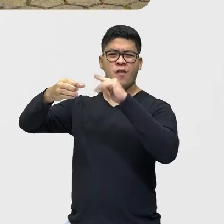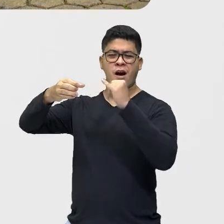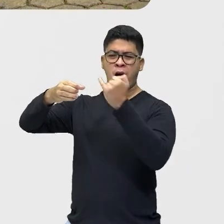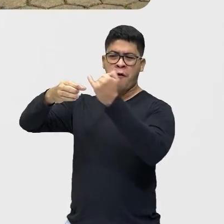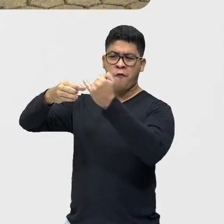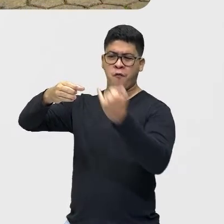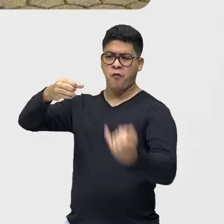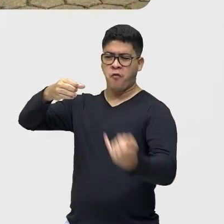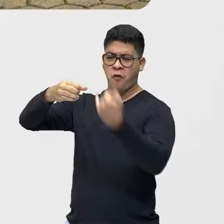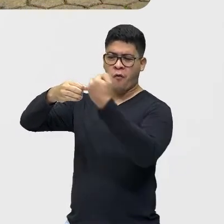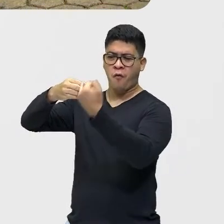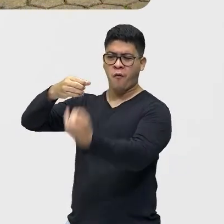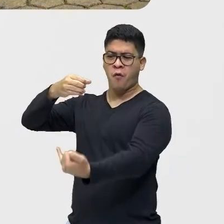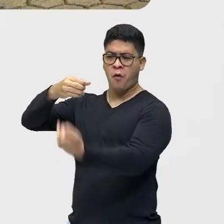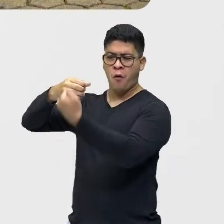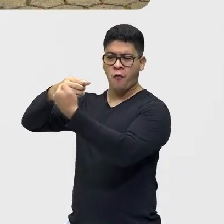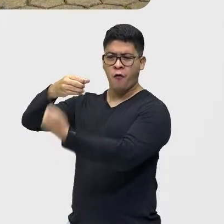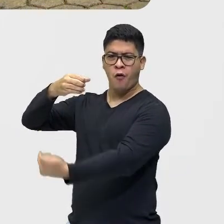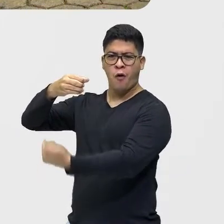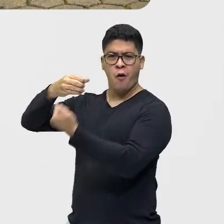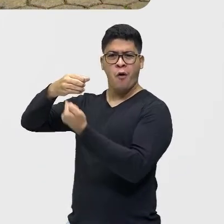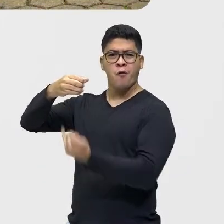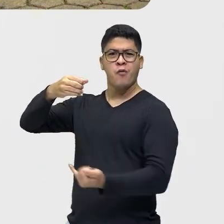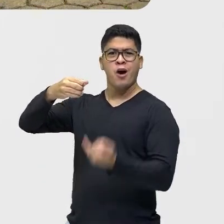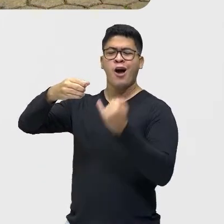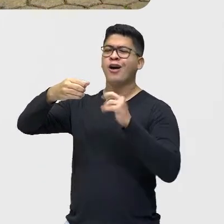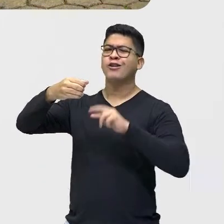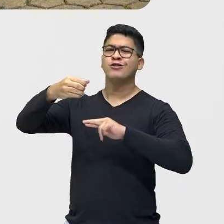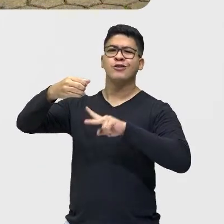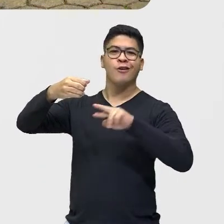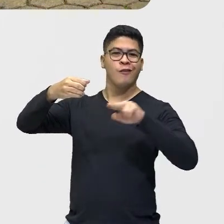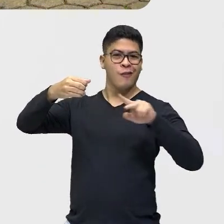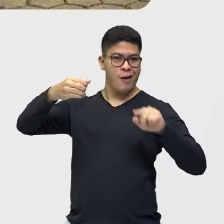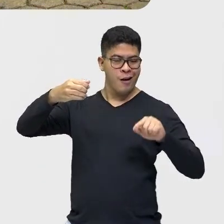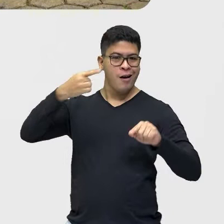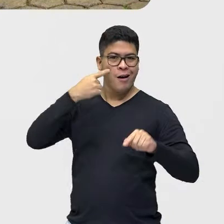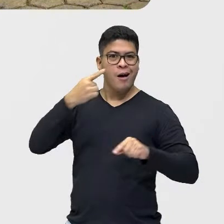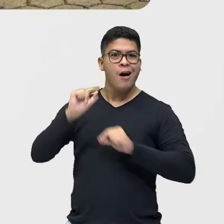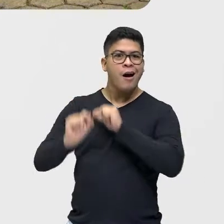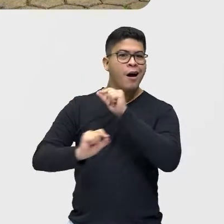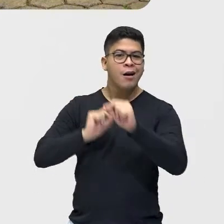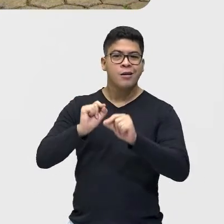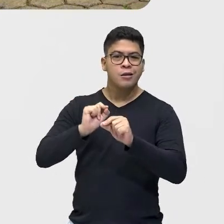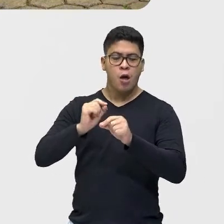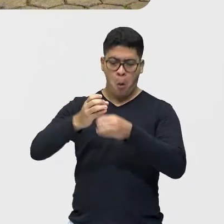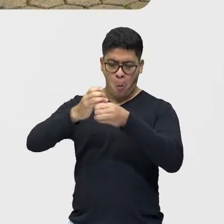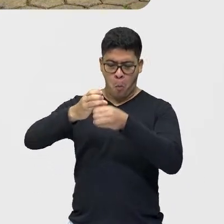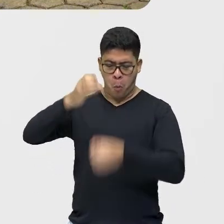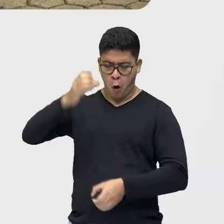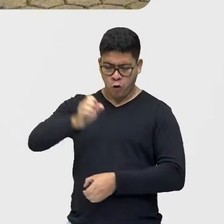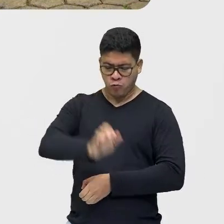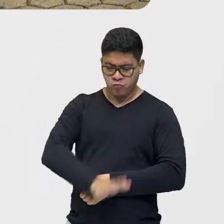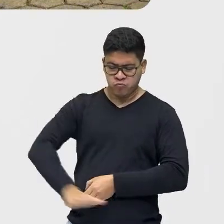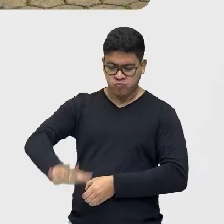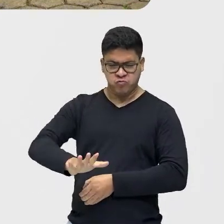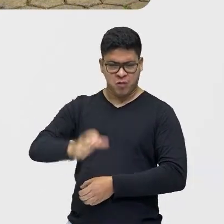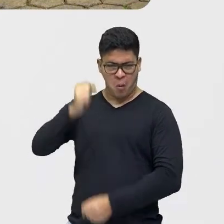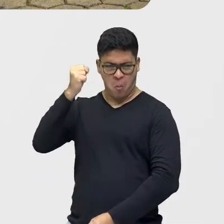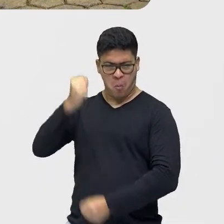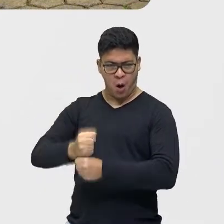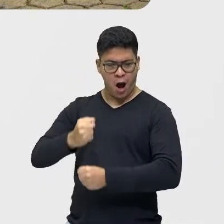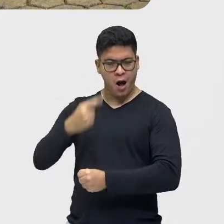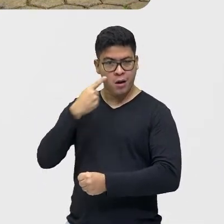fitas coloridas atreladas, tá? Esse mastro, ele fica preso ao chão e cada dançarino, ele vai ter